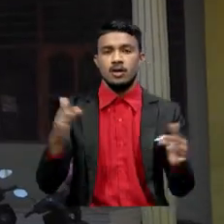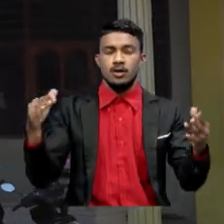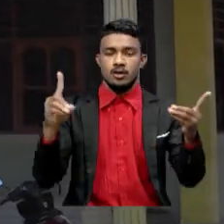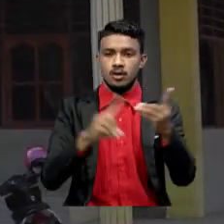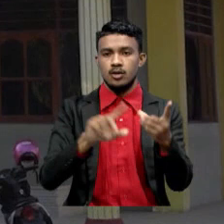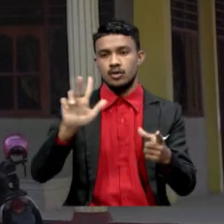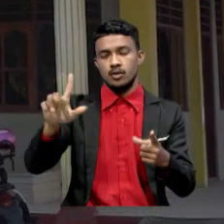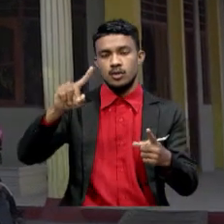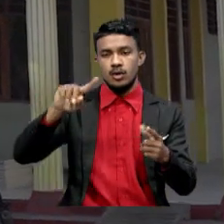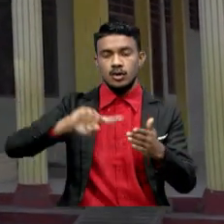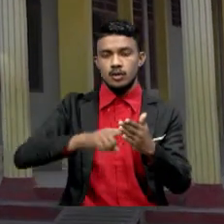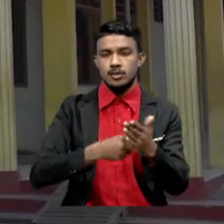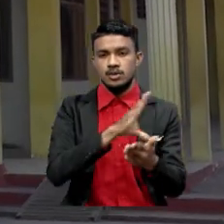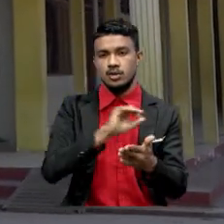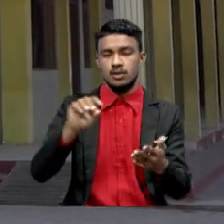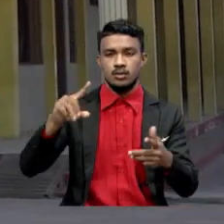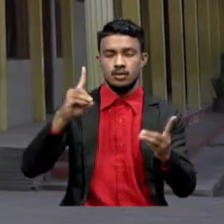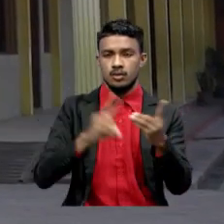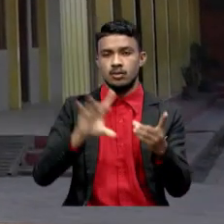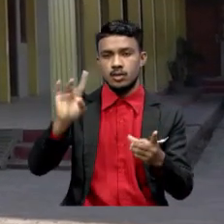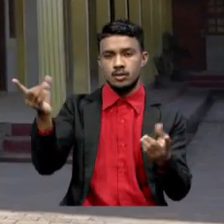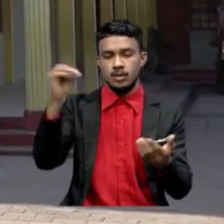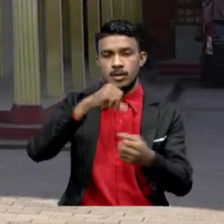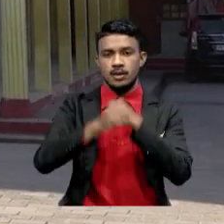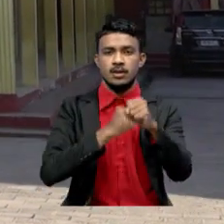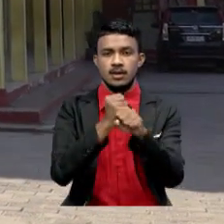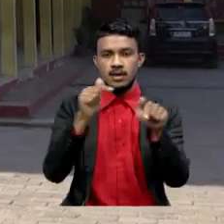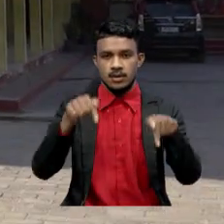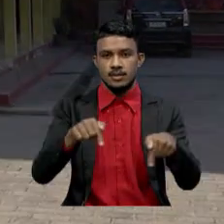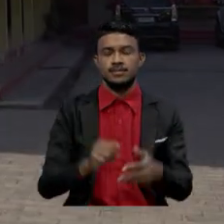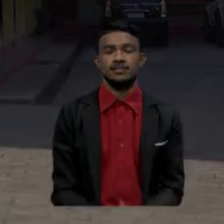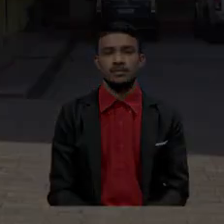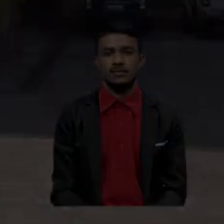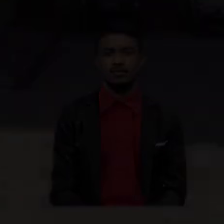walu to lorong sanulu fulan setembru tinane. Aderitu Simenes, Bemwida Simenes, GMN.